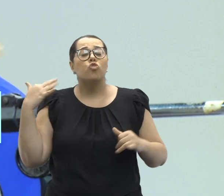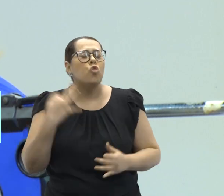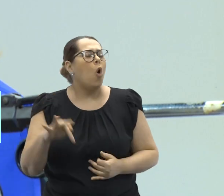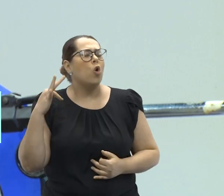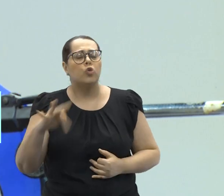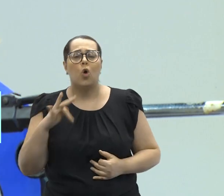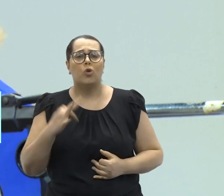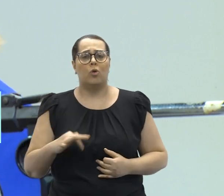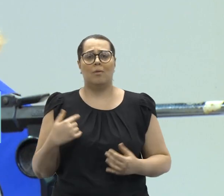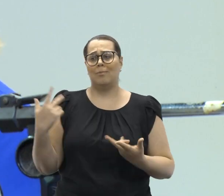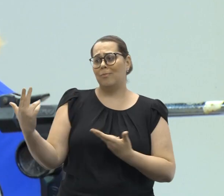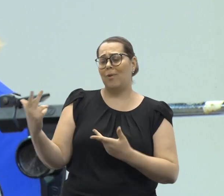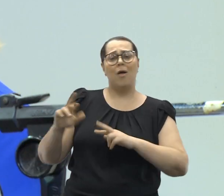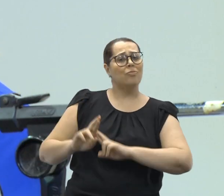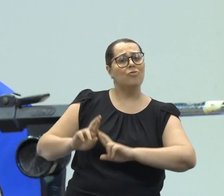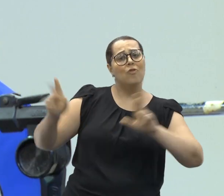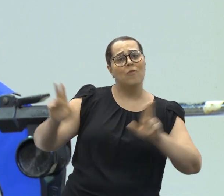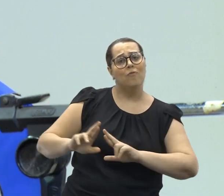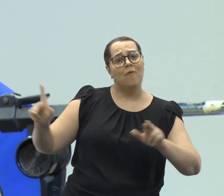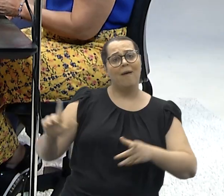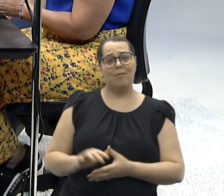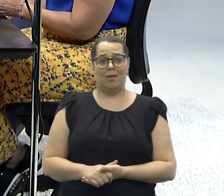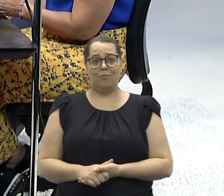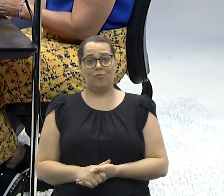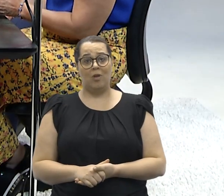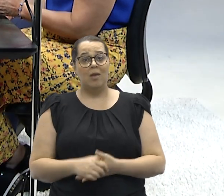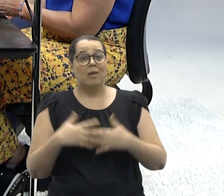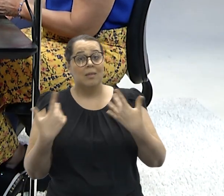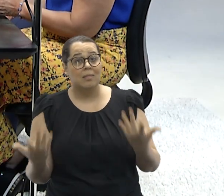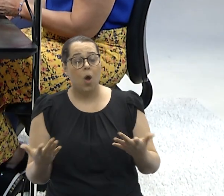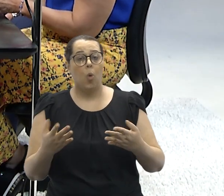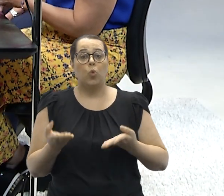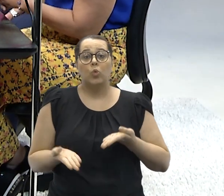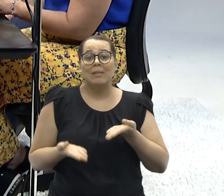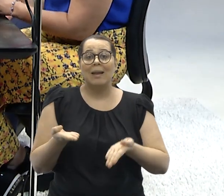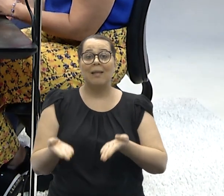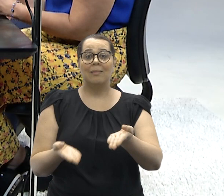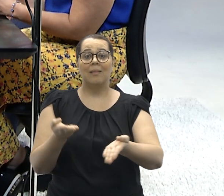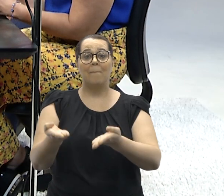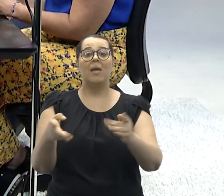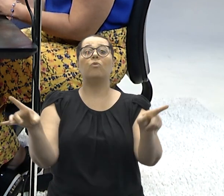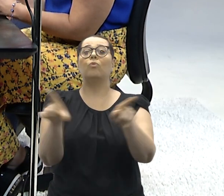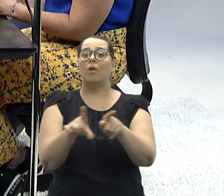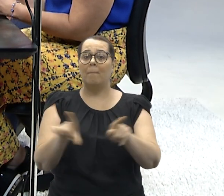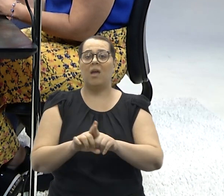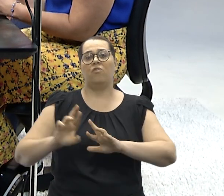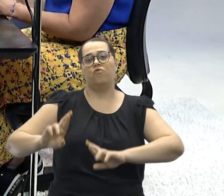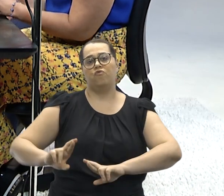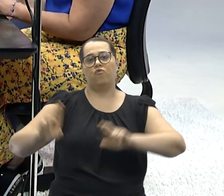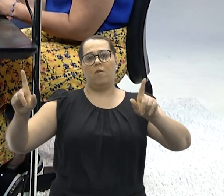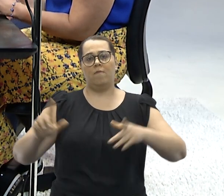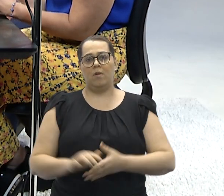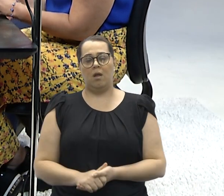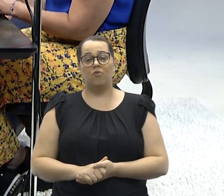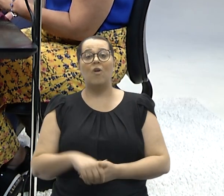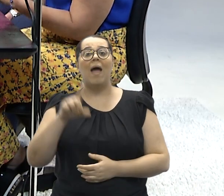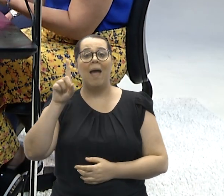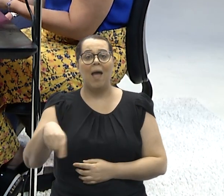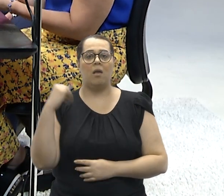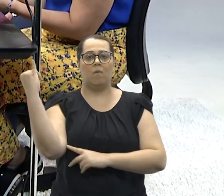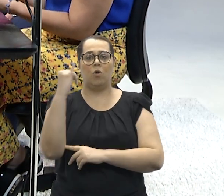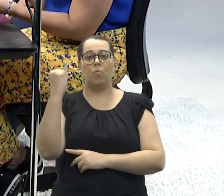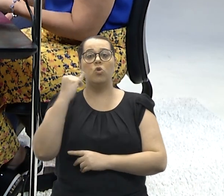você tratar todo mundo igual. E a importância... do esclarecimento é isso, porque se a pessoa tem